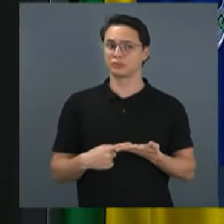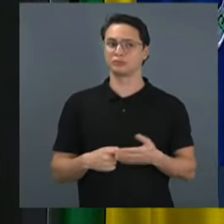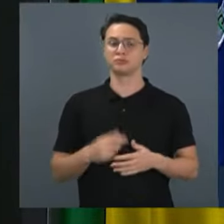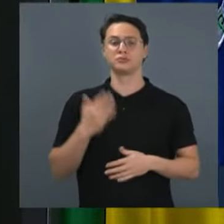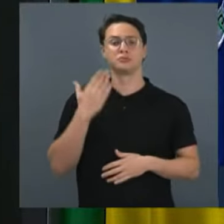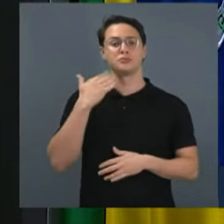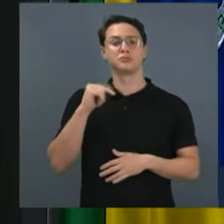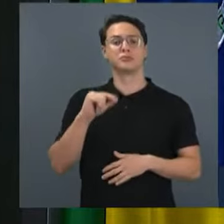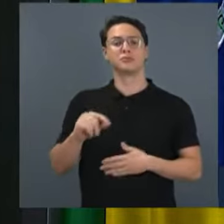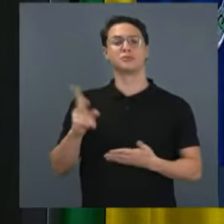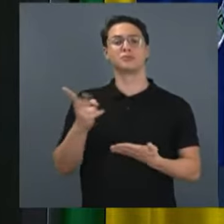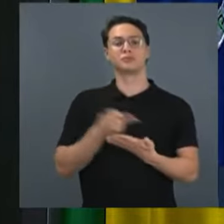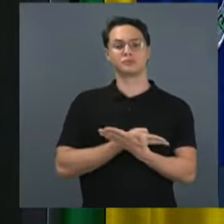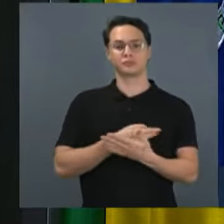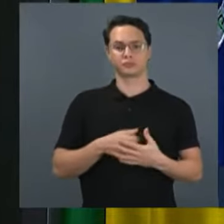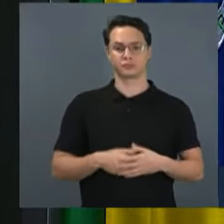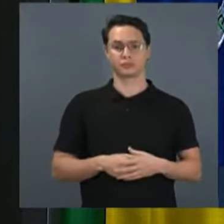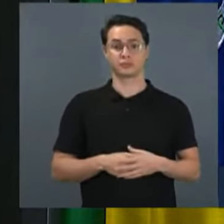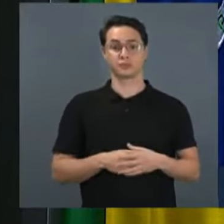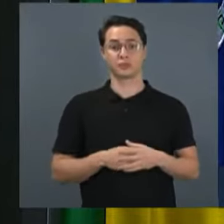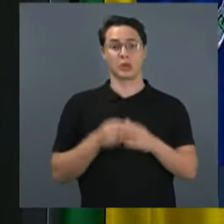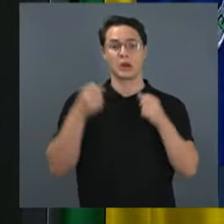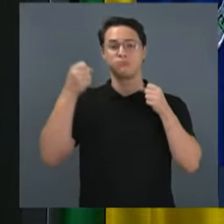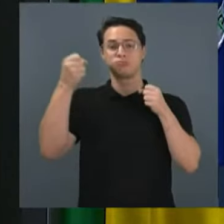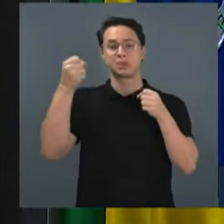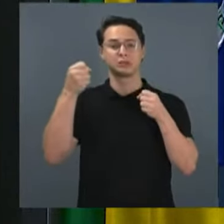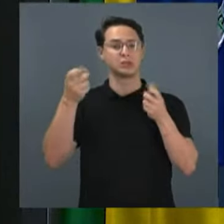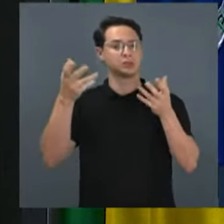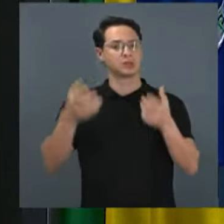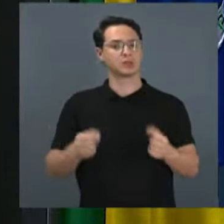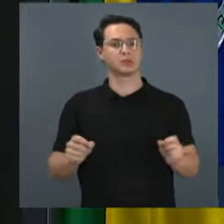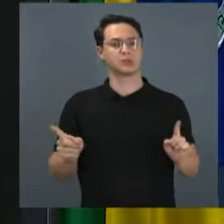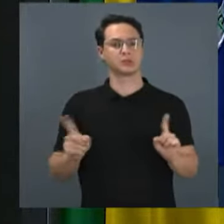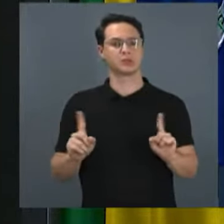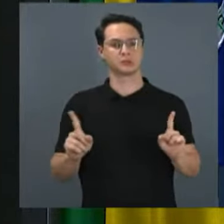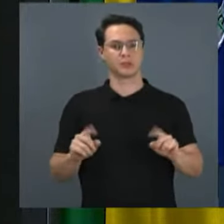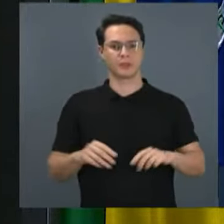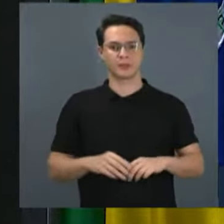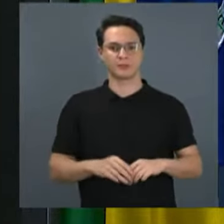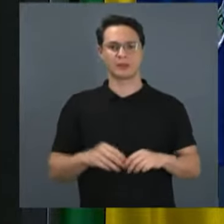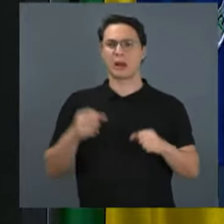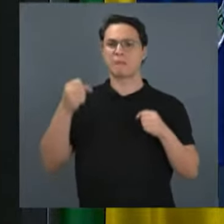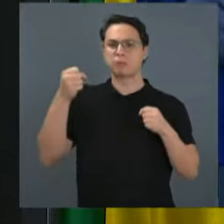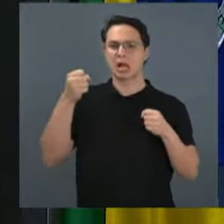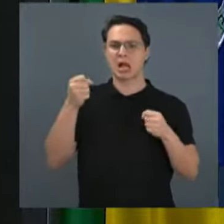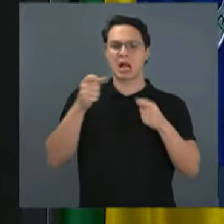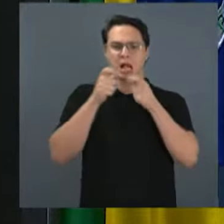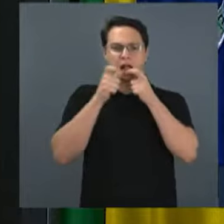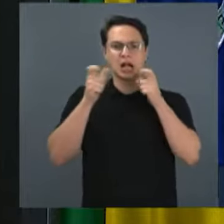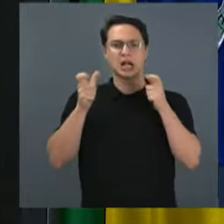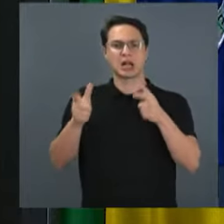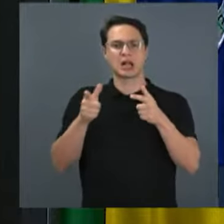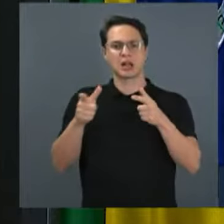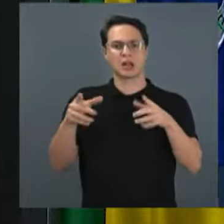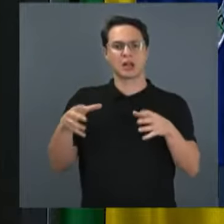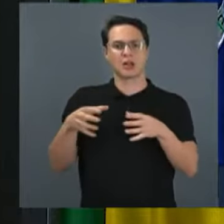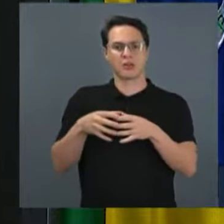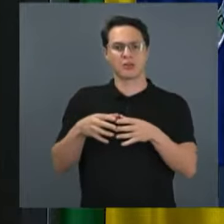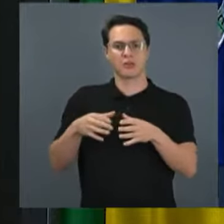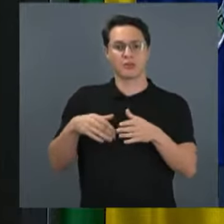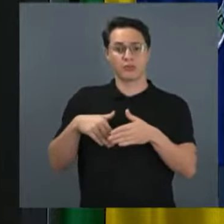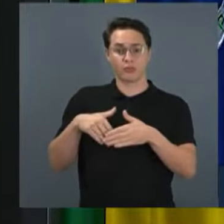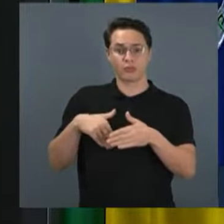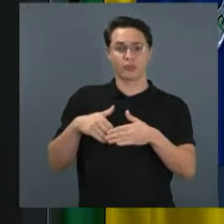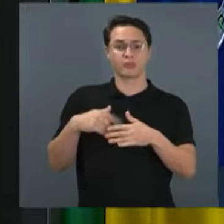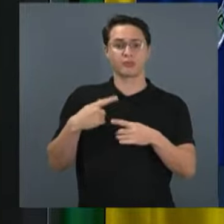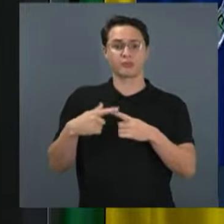Sabe o que aconteceu? A torcida não aceitou. A torcida criticou os dirigentes de clube